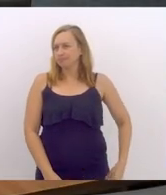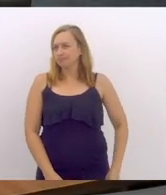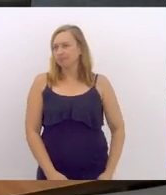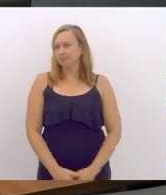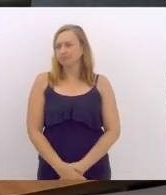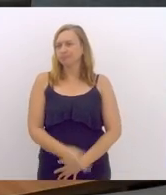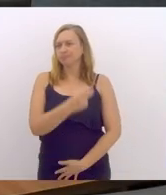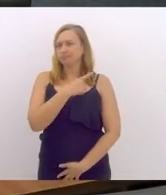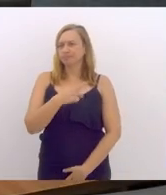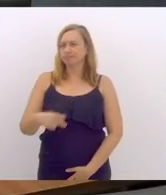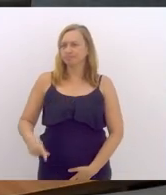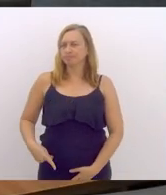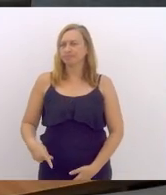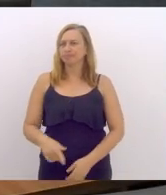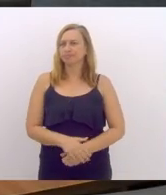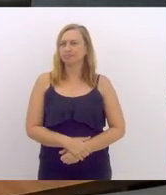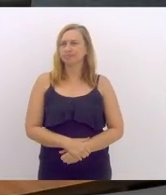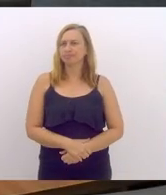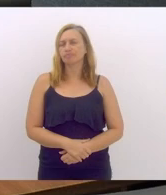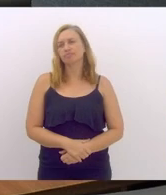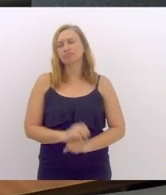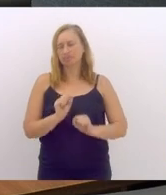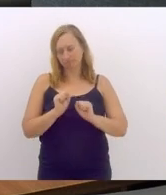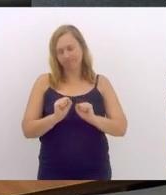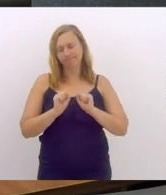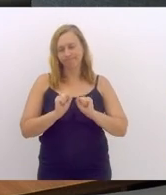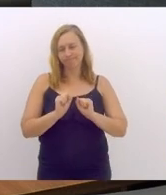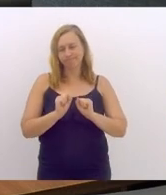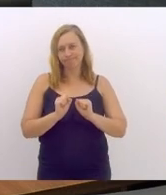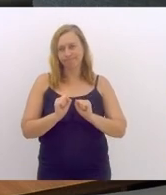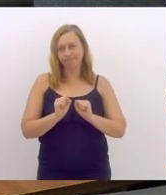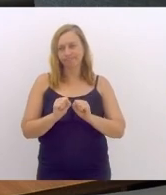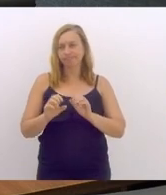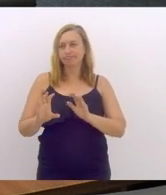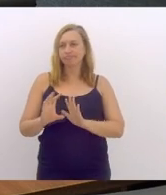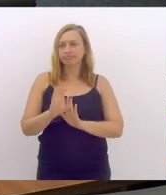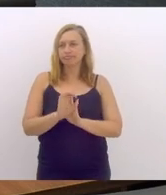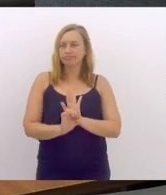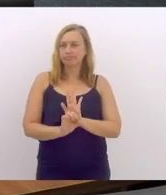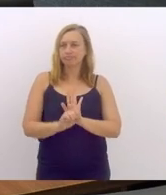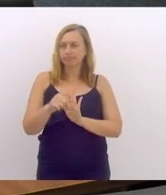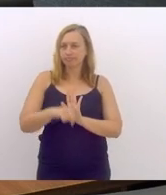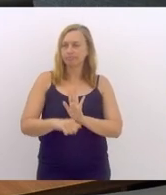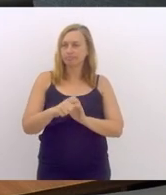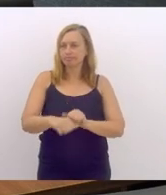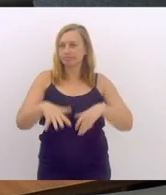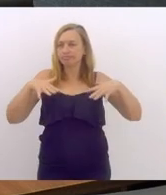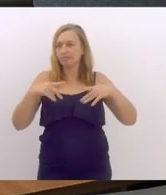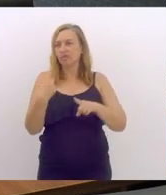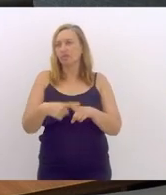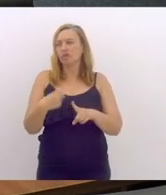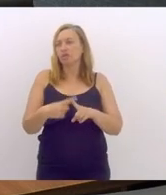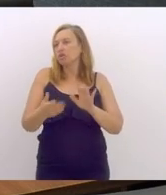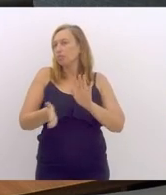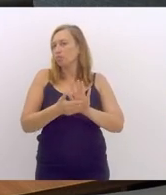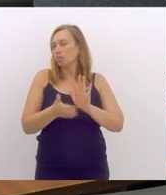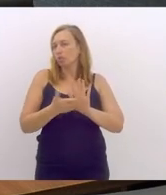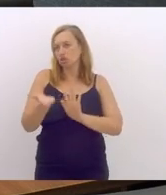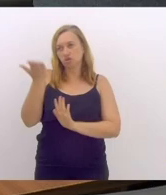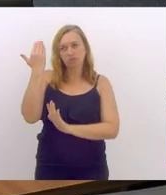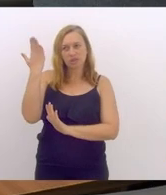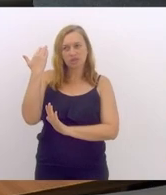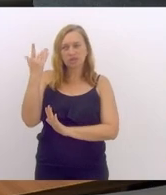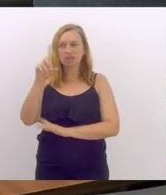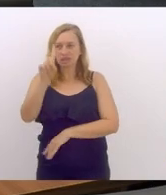Presidente é se fosse possível fazer a emenda aqui em plenário porque na época que nós propusemos ela